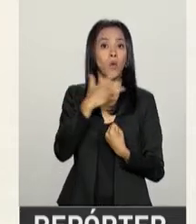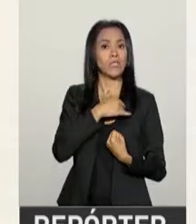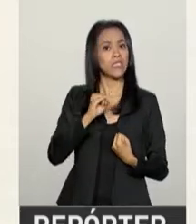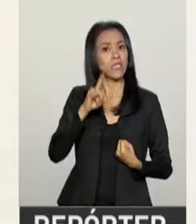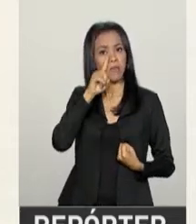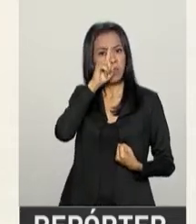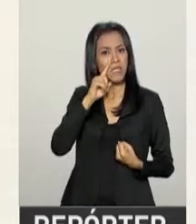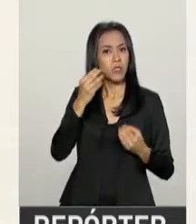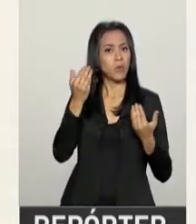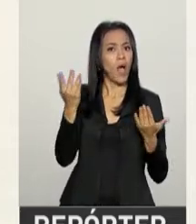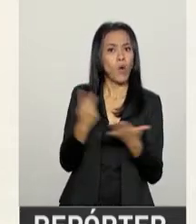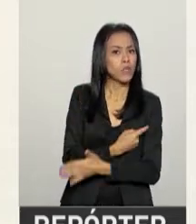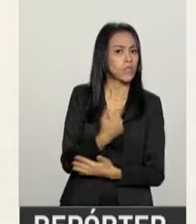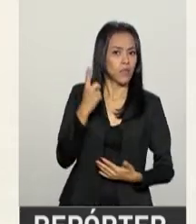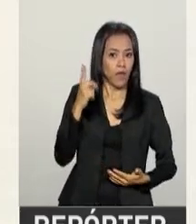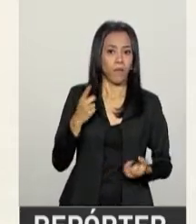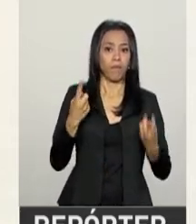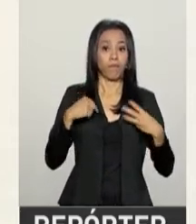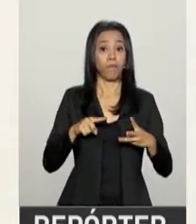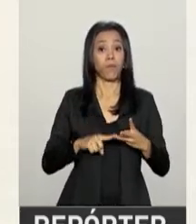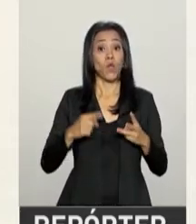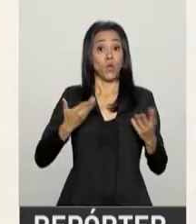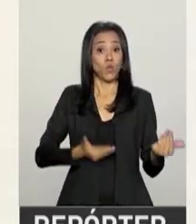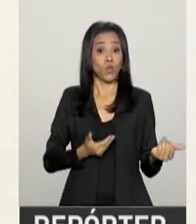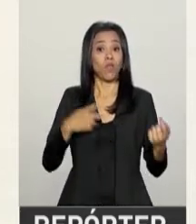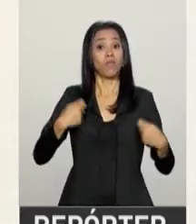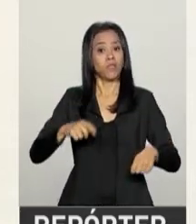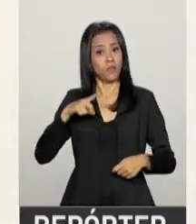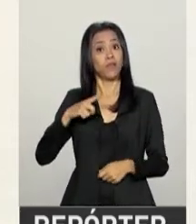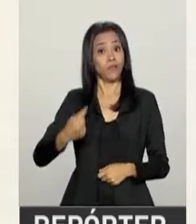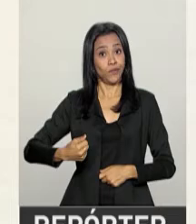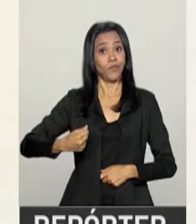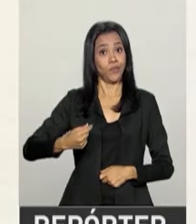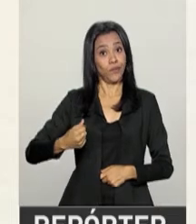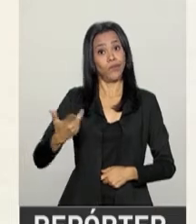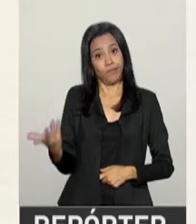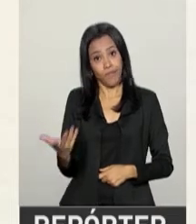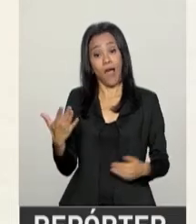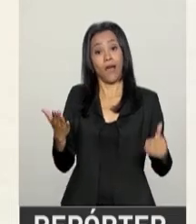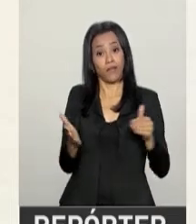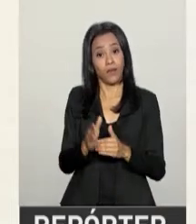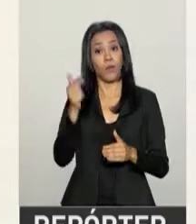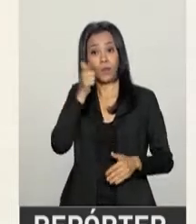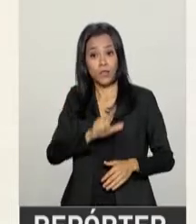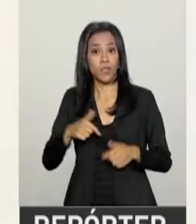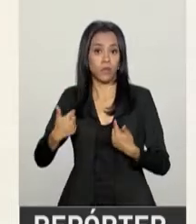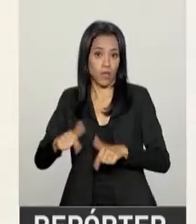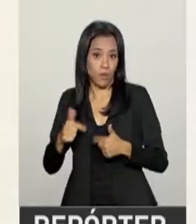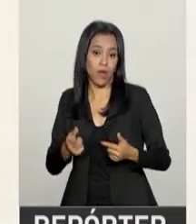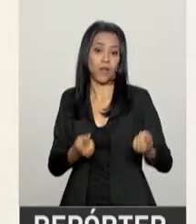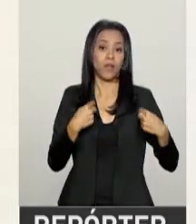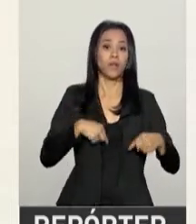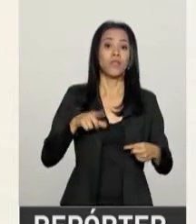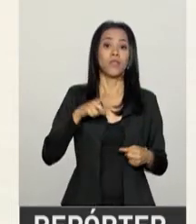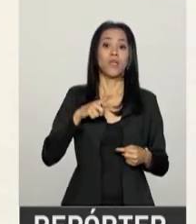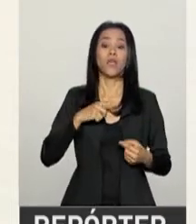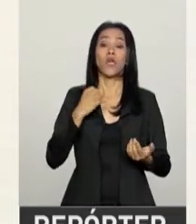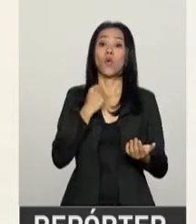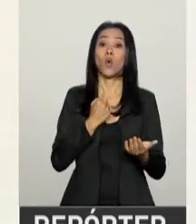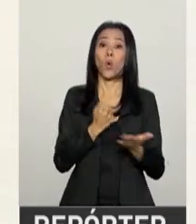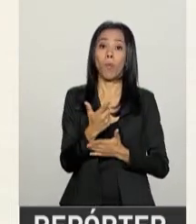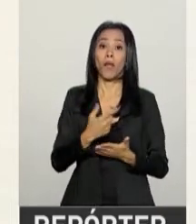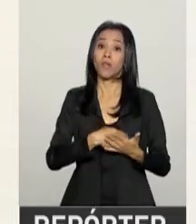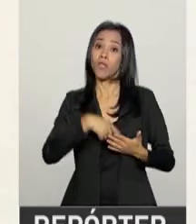riscos do viajante o jovem também precisa ter dinheiro para manter se no país até conseguir um emprego ter comprado a passagem de volta